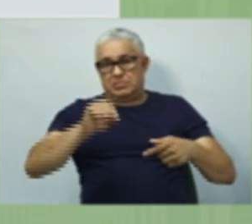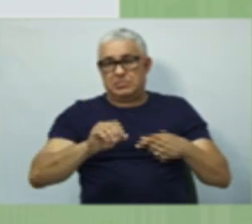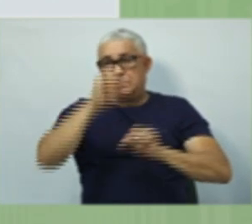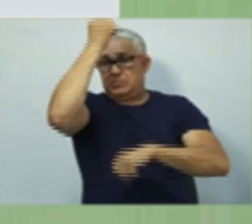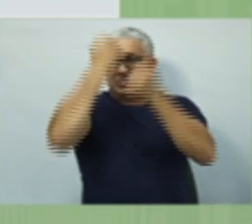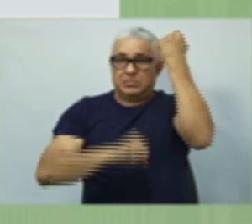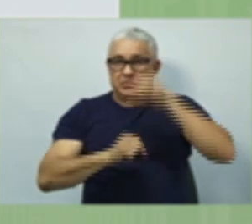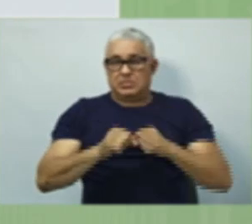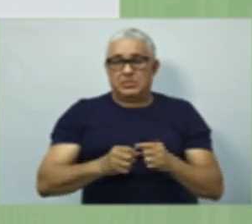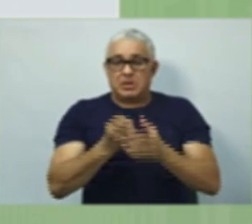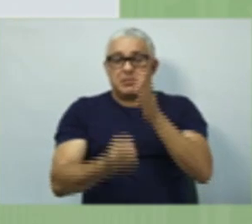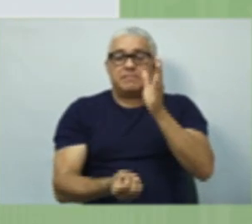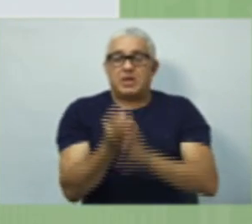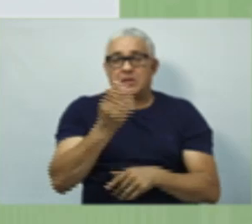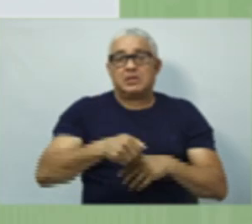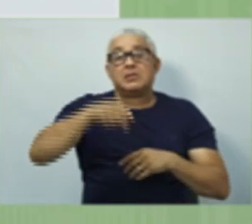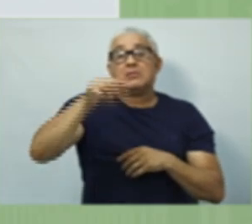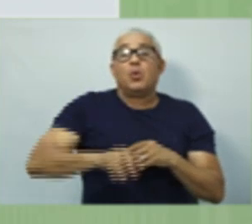grandes